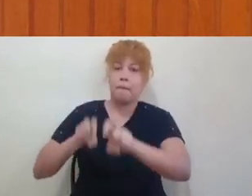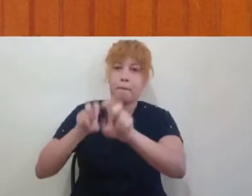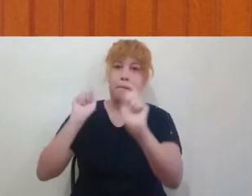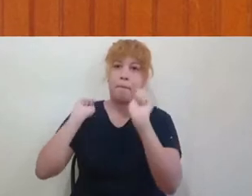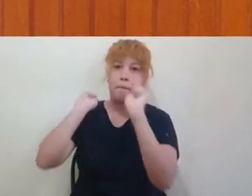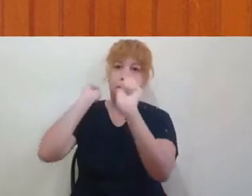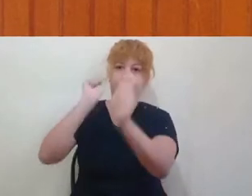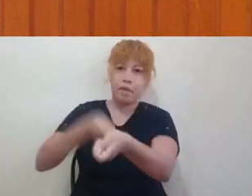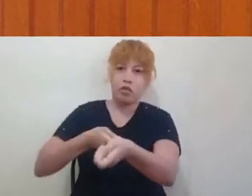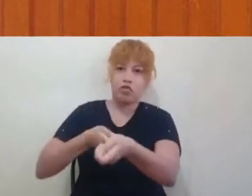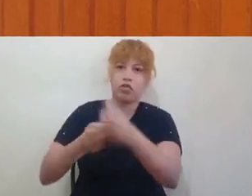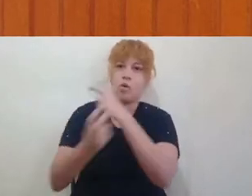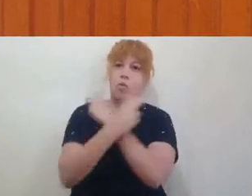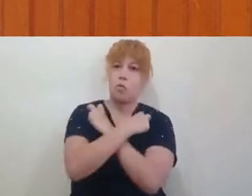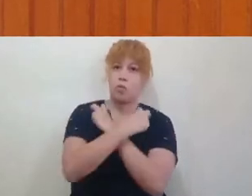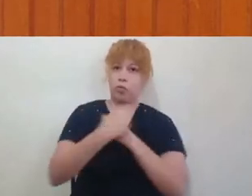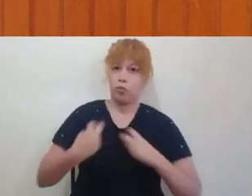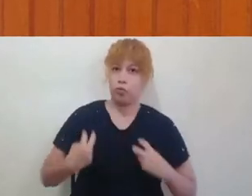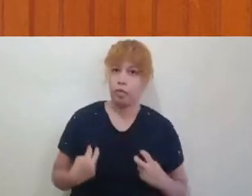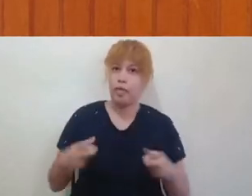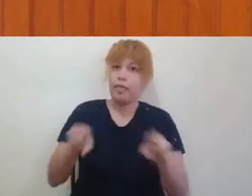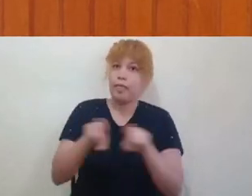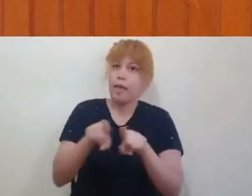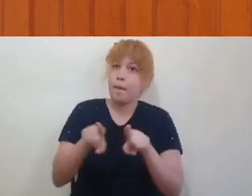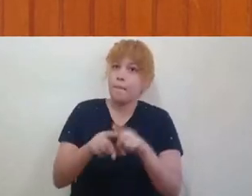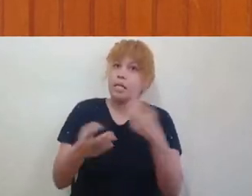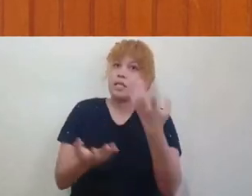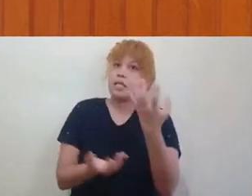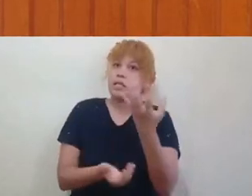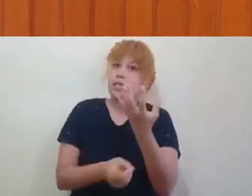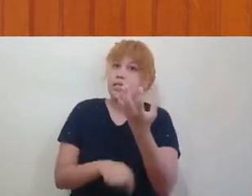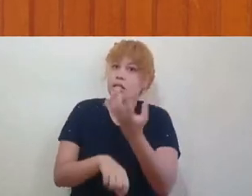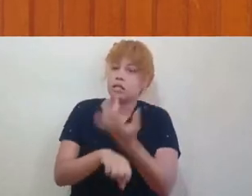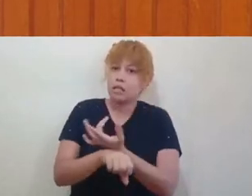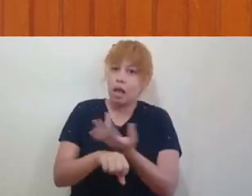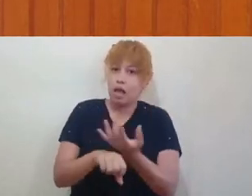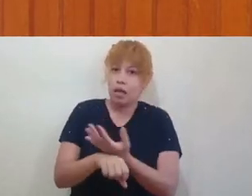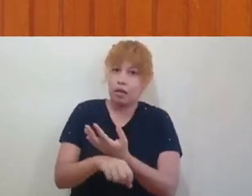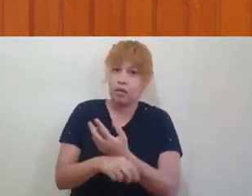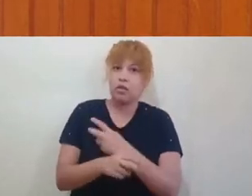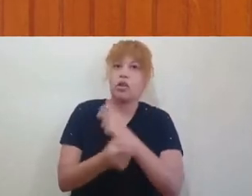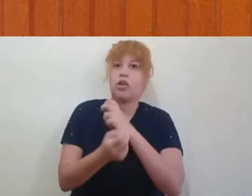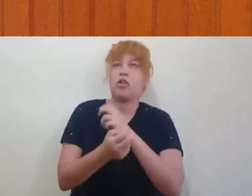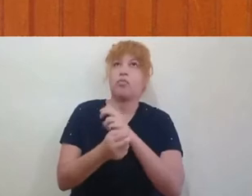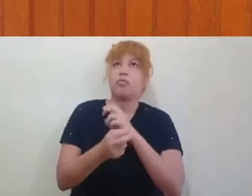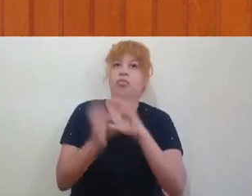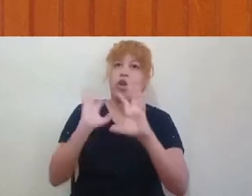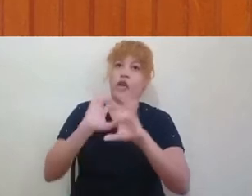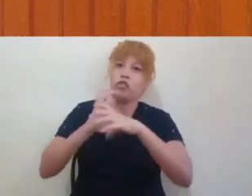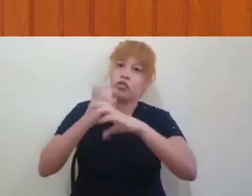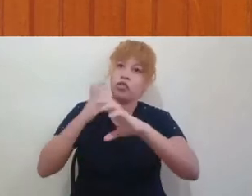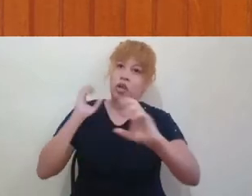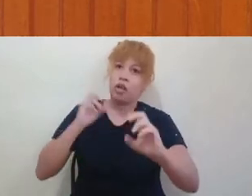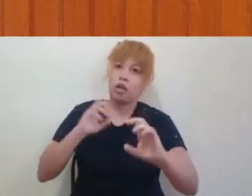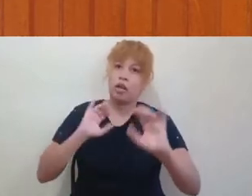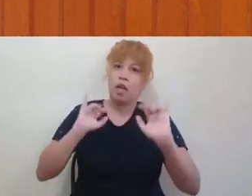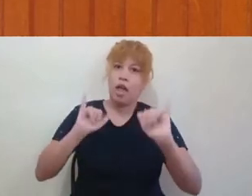Neste momento, faremos a leitura dos nomes dos cursos de licenciatura. Artes Visuais,